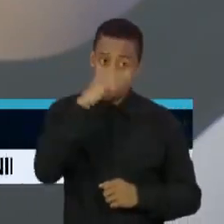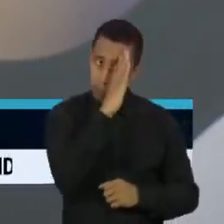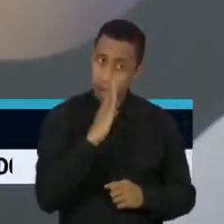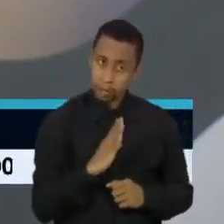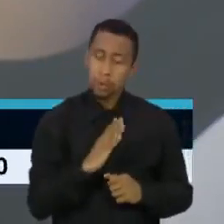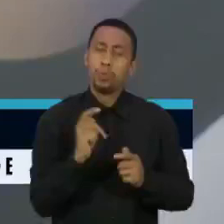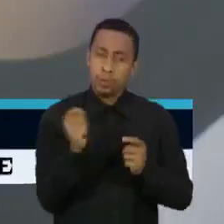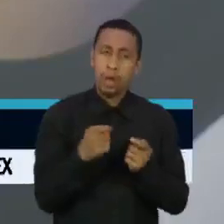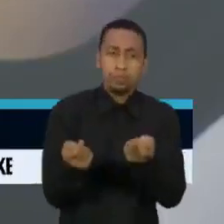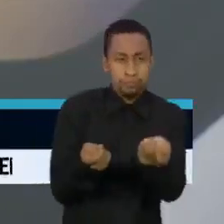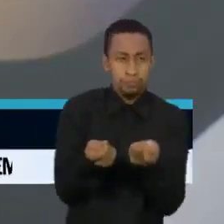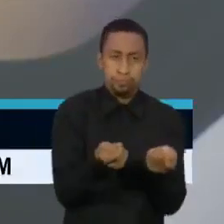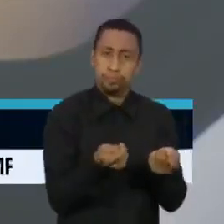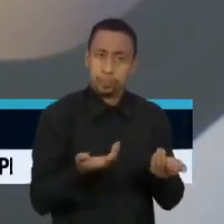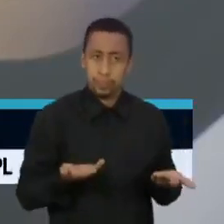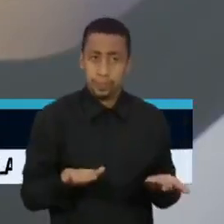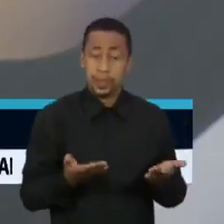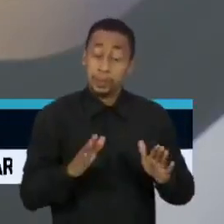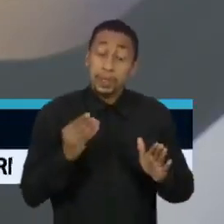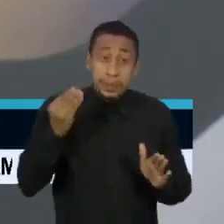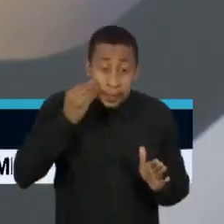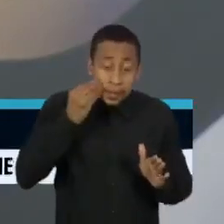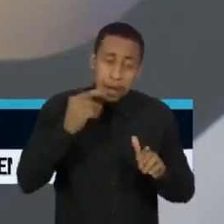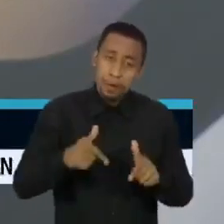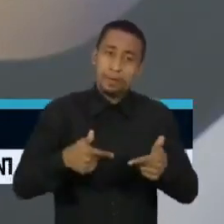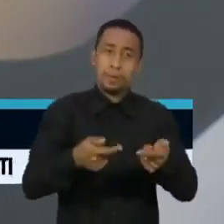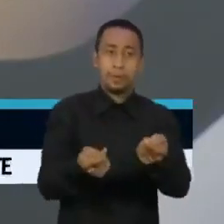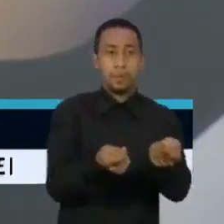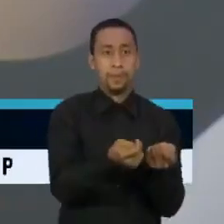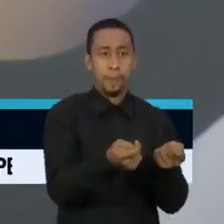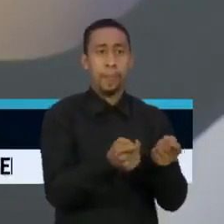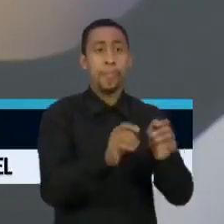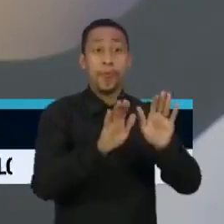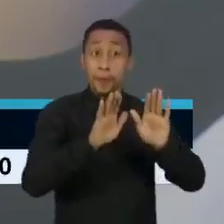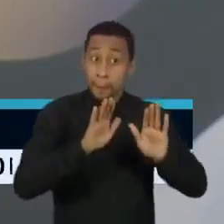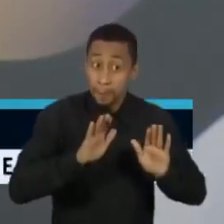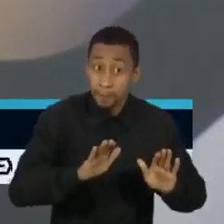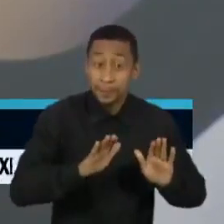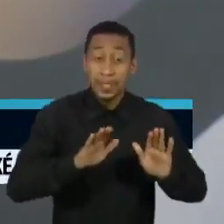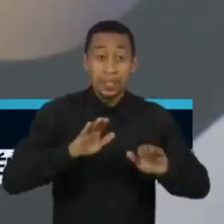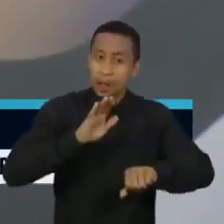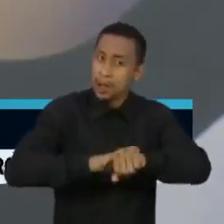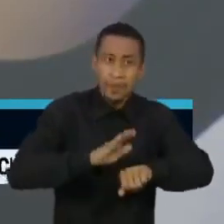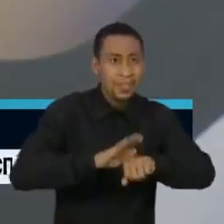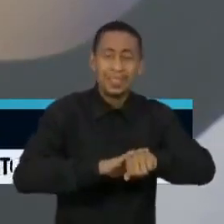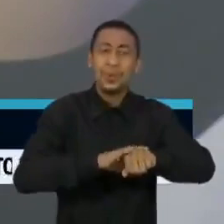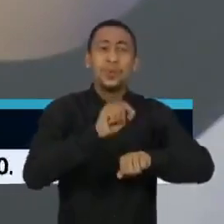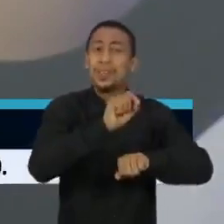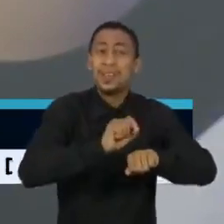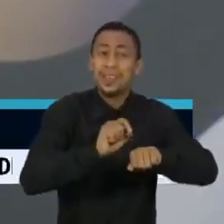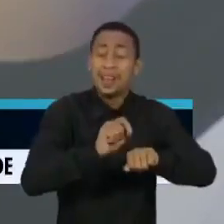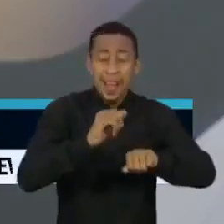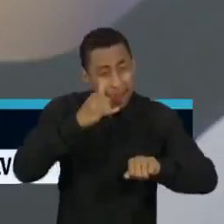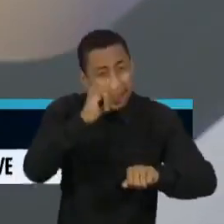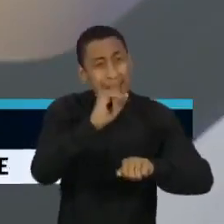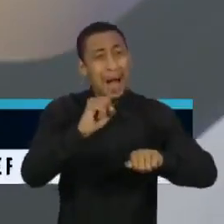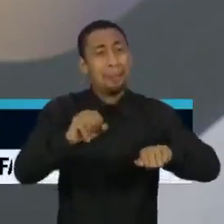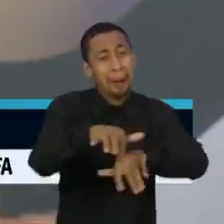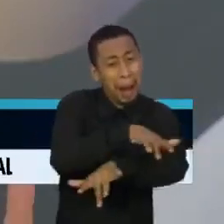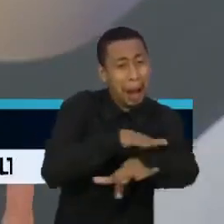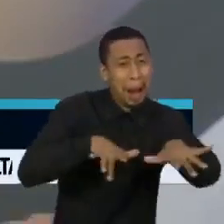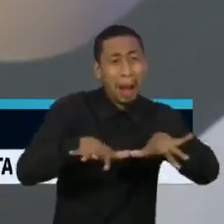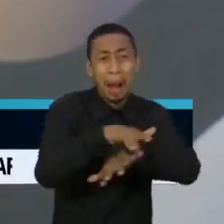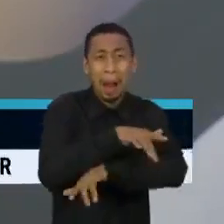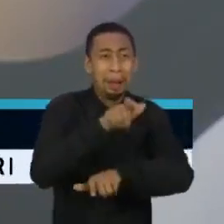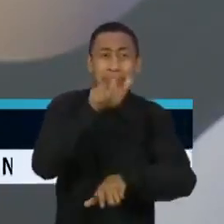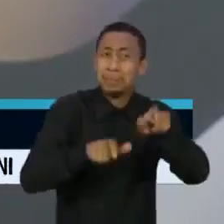duramente mas é muito difícil o que eu sempre texto tentar isso sim é de uma vez por todas acabar com as aglomerações com a manifestação do Rio